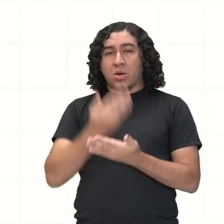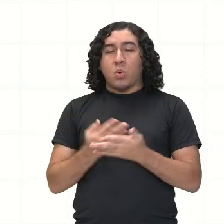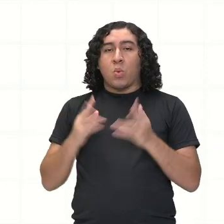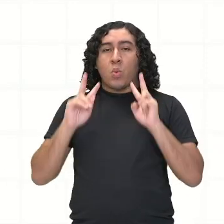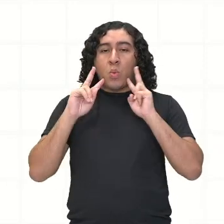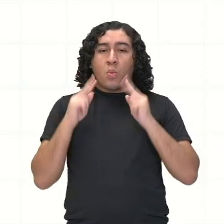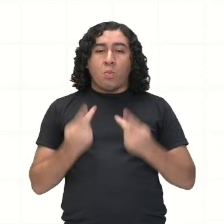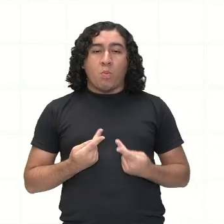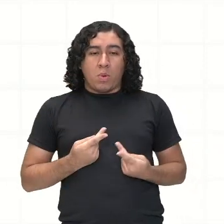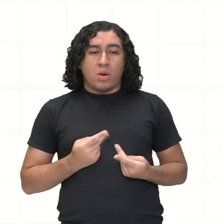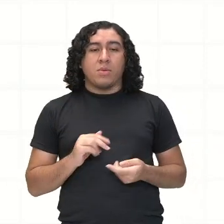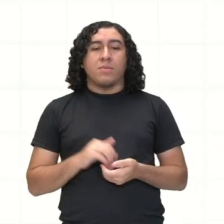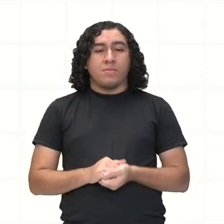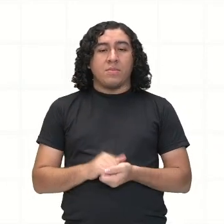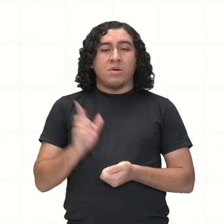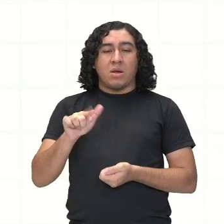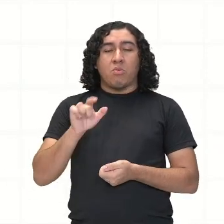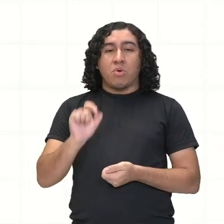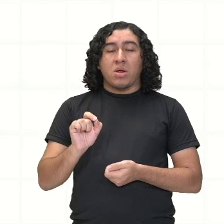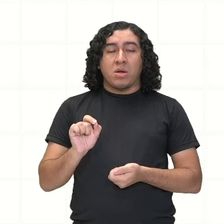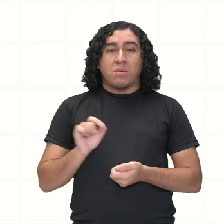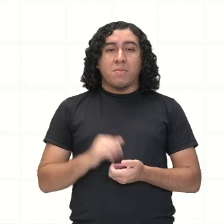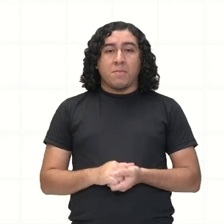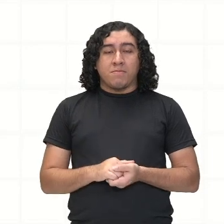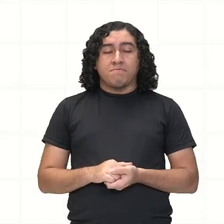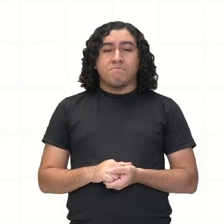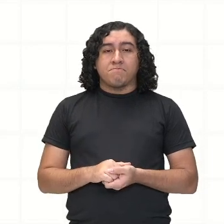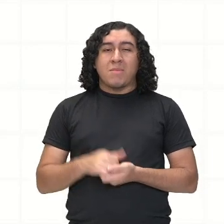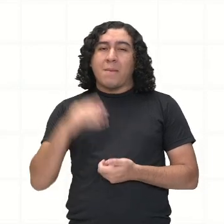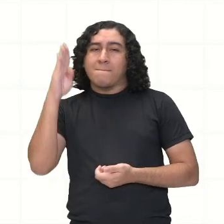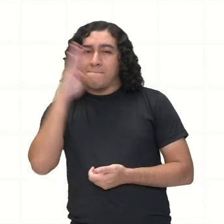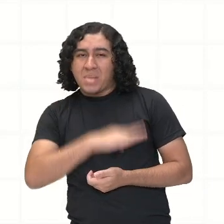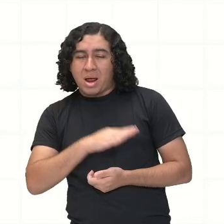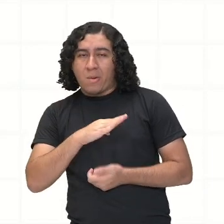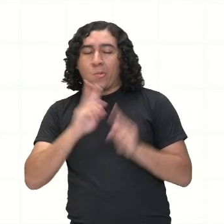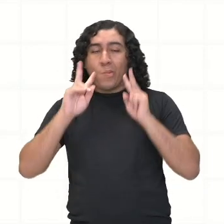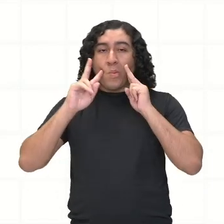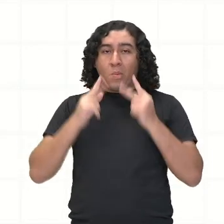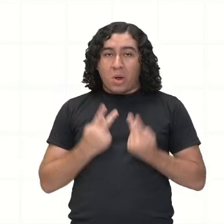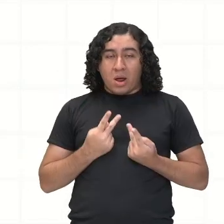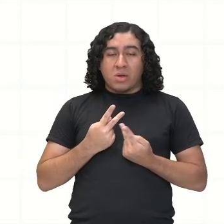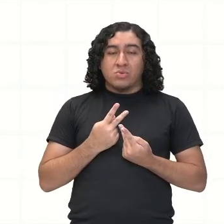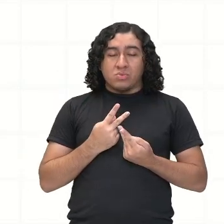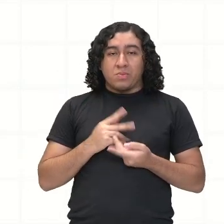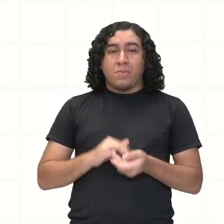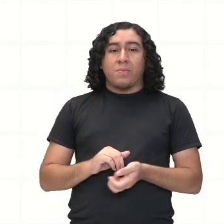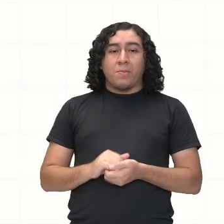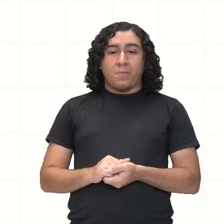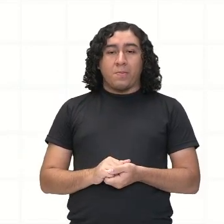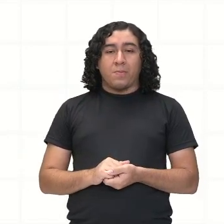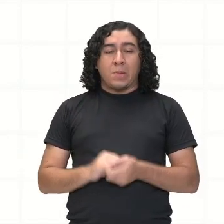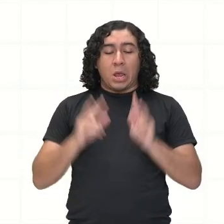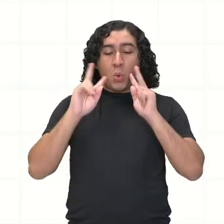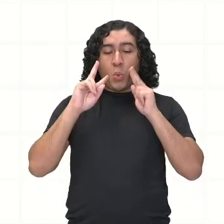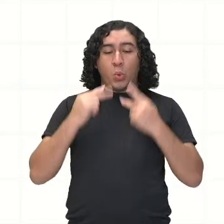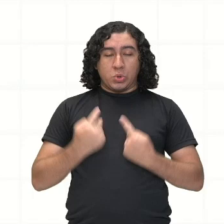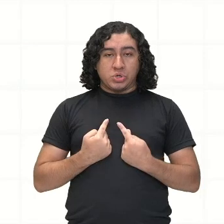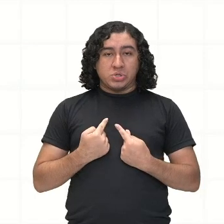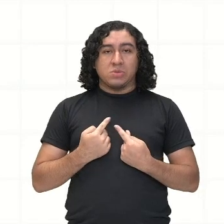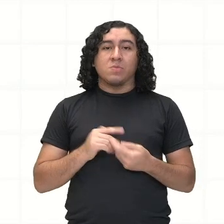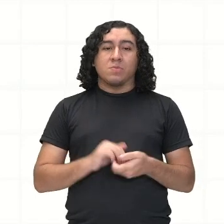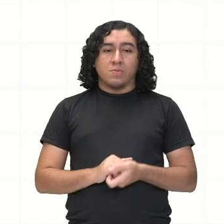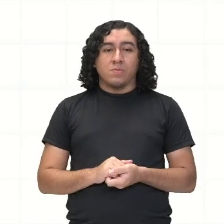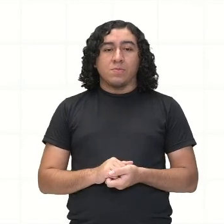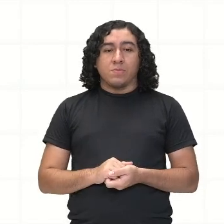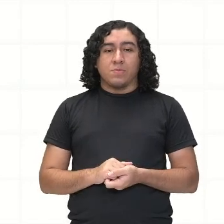de natureza, é essencialmente mau, ele é egoísta. Então, os homens em si, entre